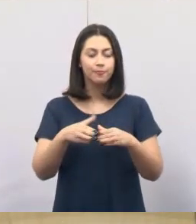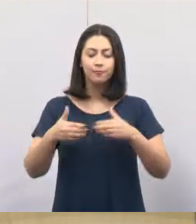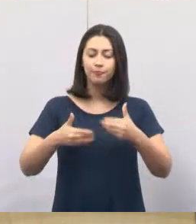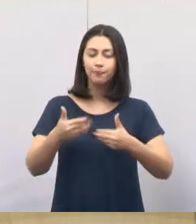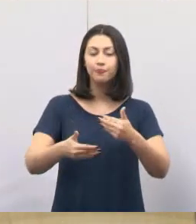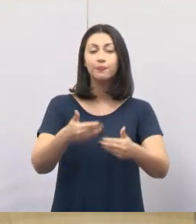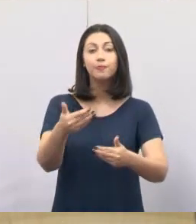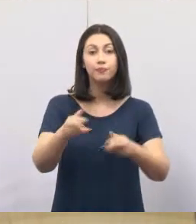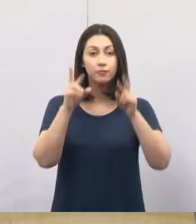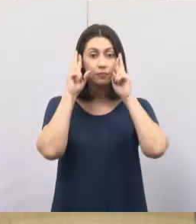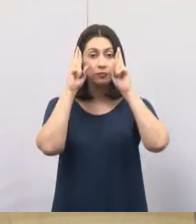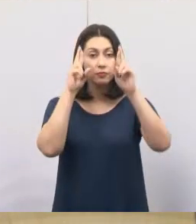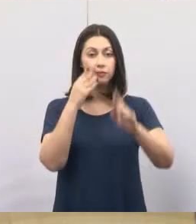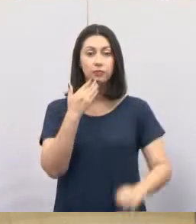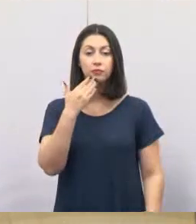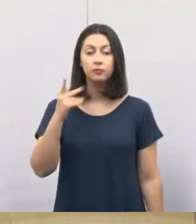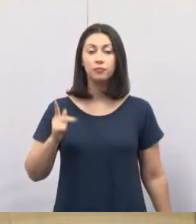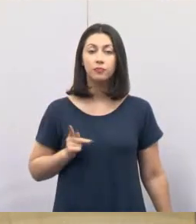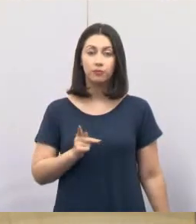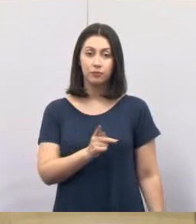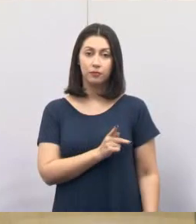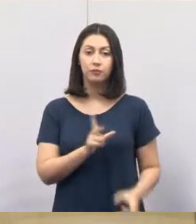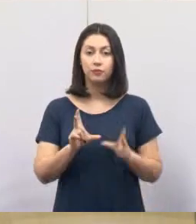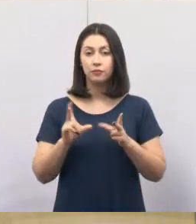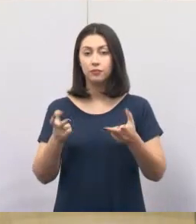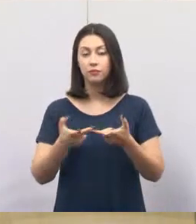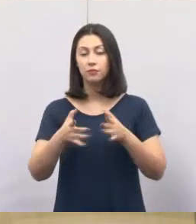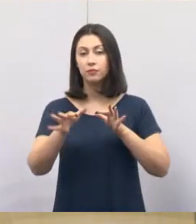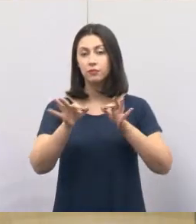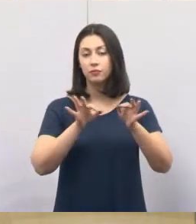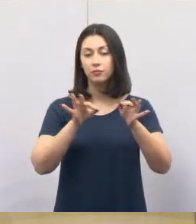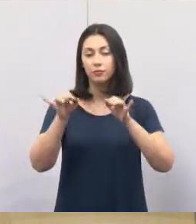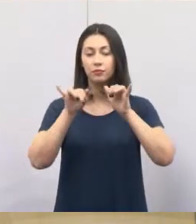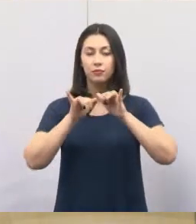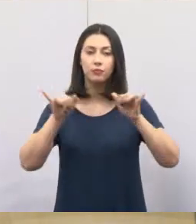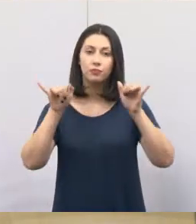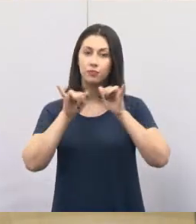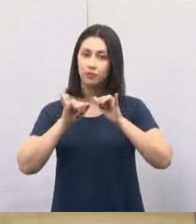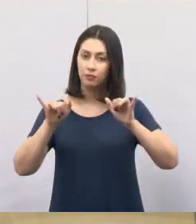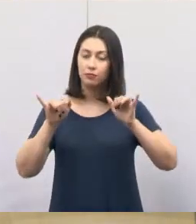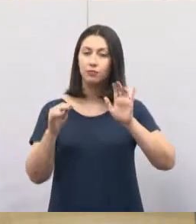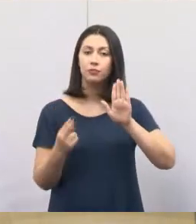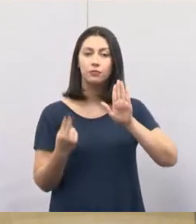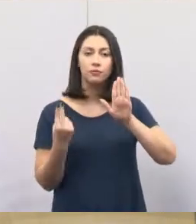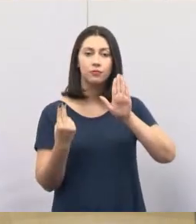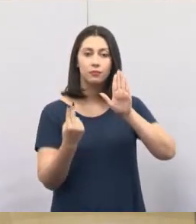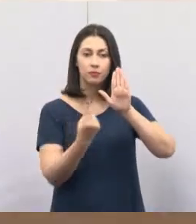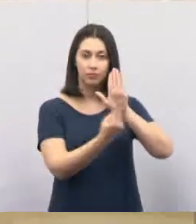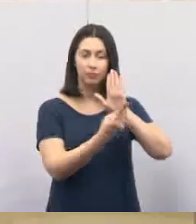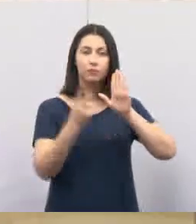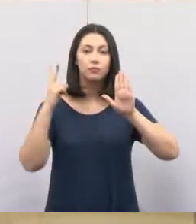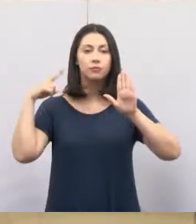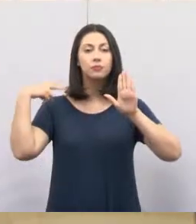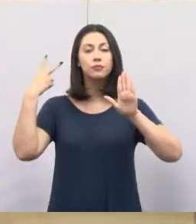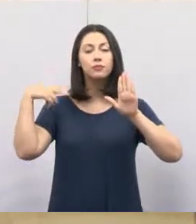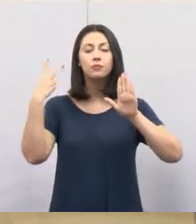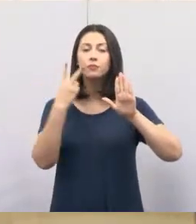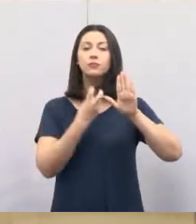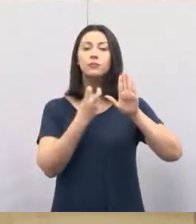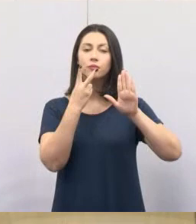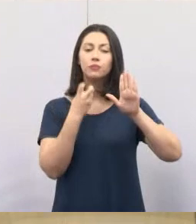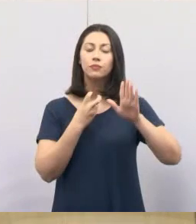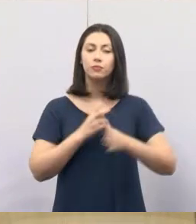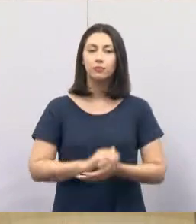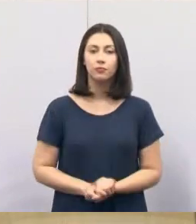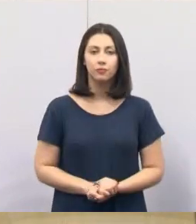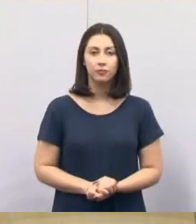ano. Respeitosamente, requeremos a presidente dessa casa que seja adotada as providências habituais para a divulgação da presente manifestação. Vereador Valmir